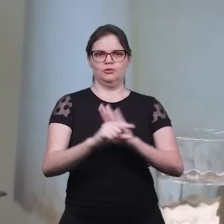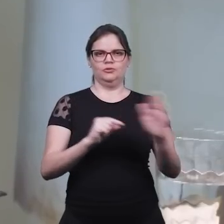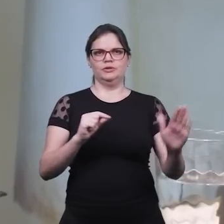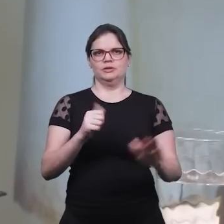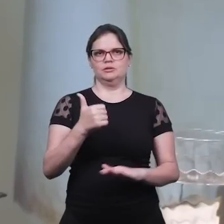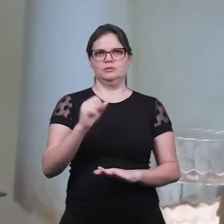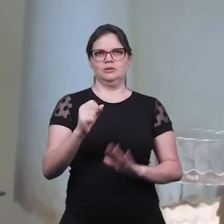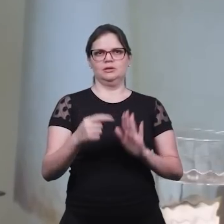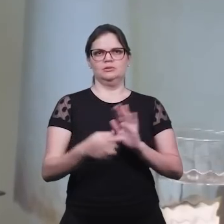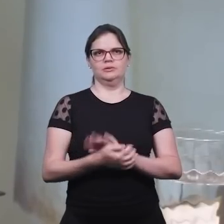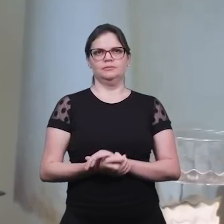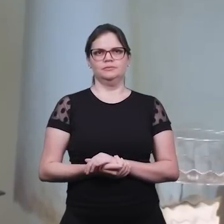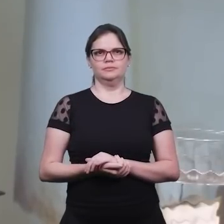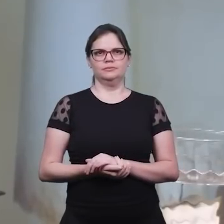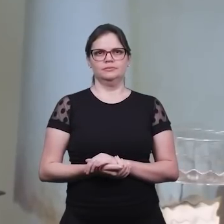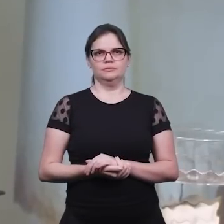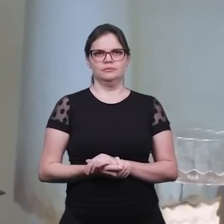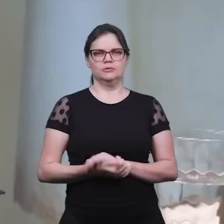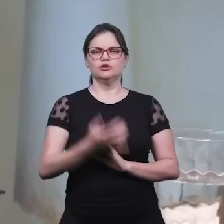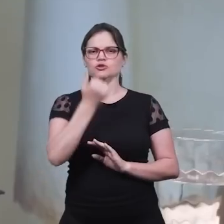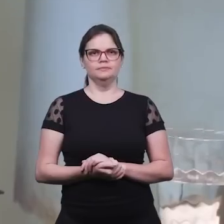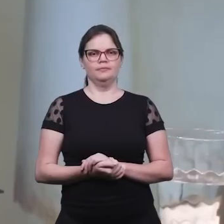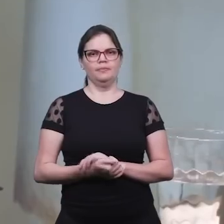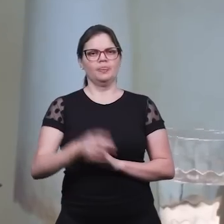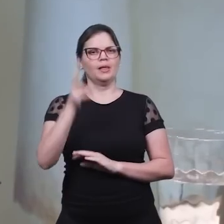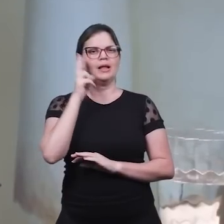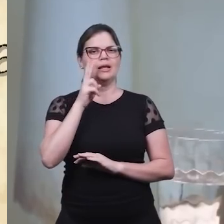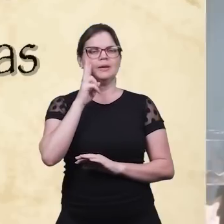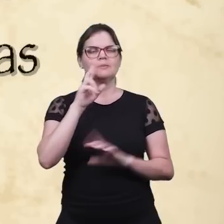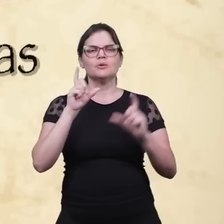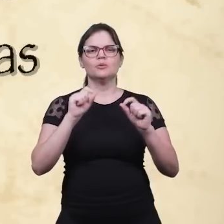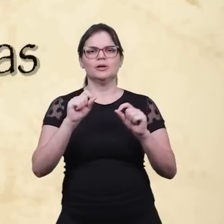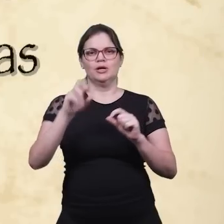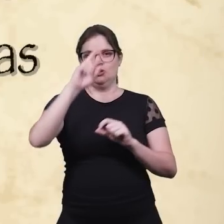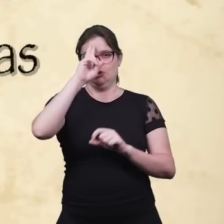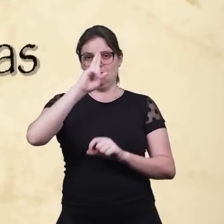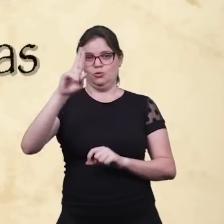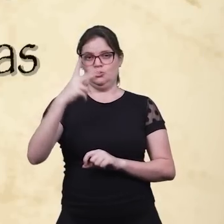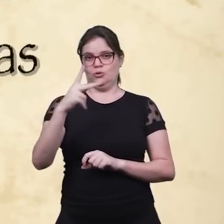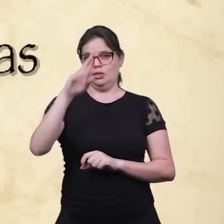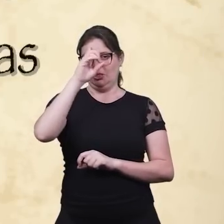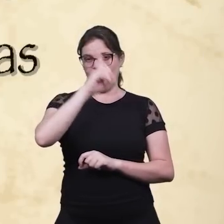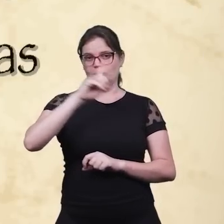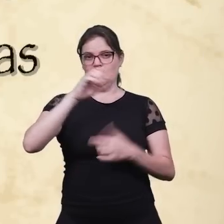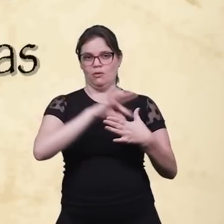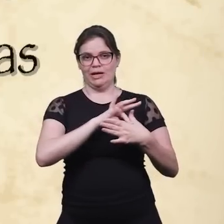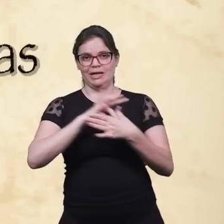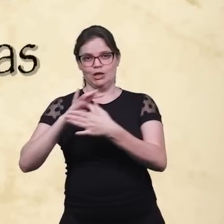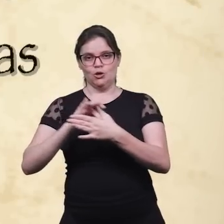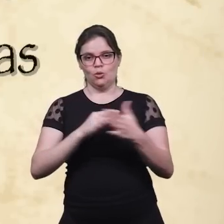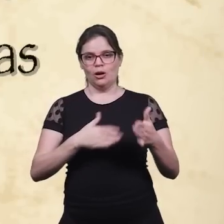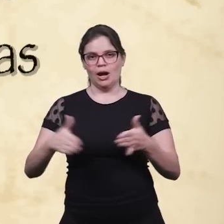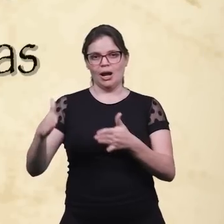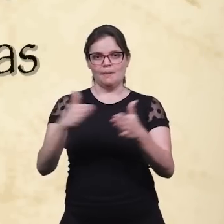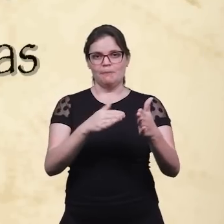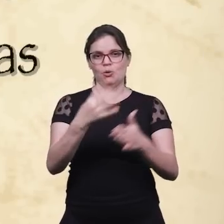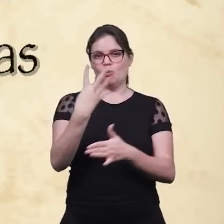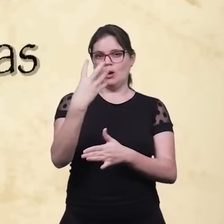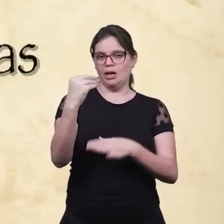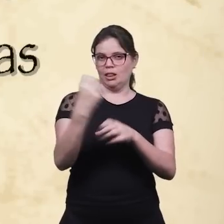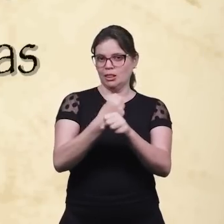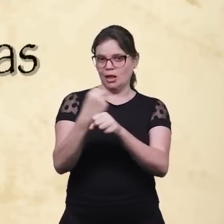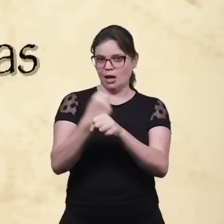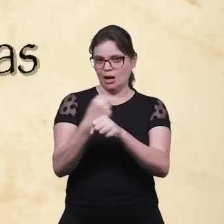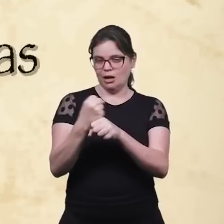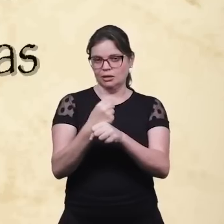assim. Deuteronômio 8, a partir do verso 2, melhor dizendo, né? E te lembrar de que todo o caminho pelo qual o Senhor teu